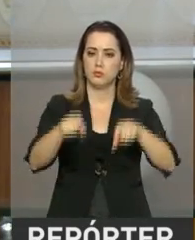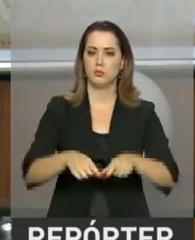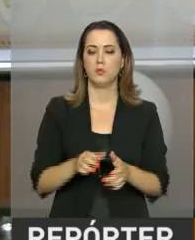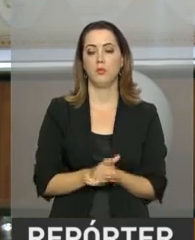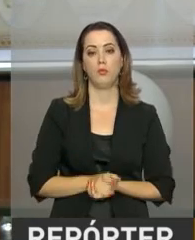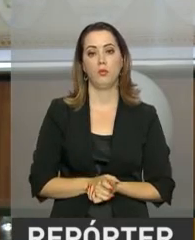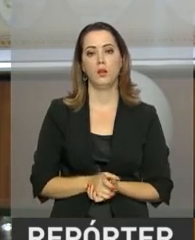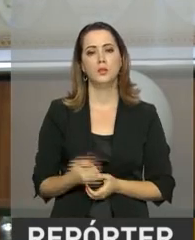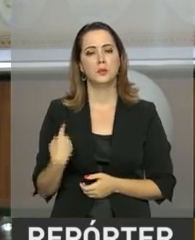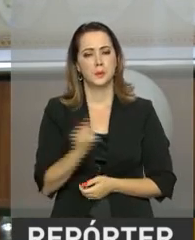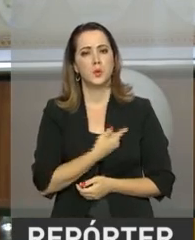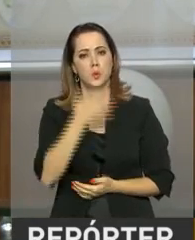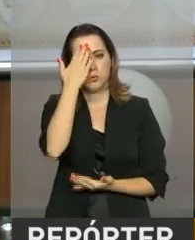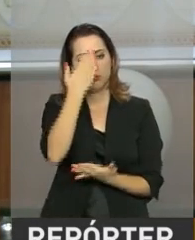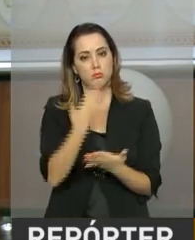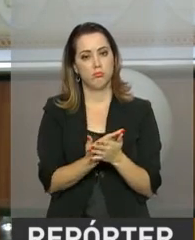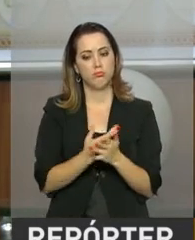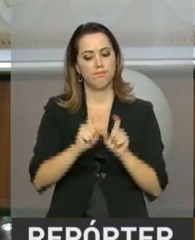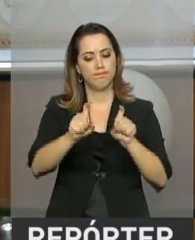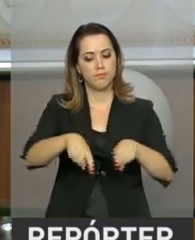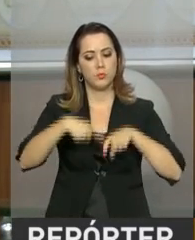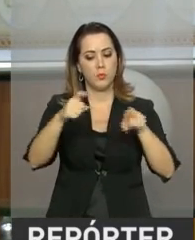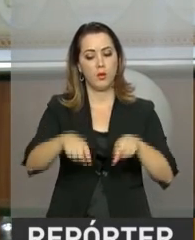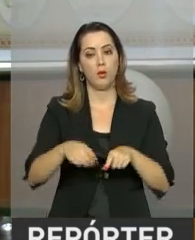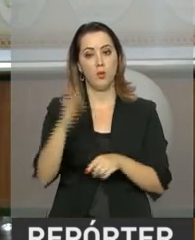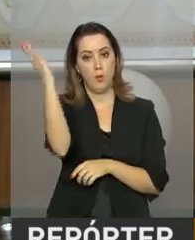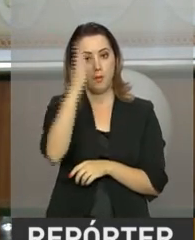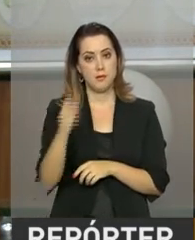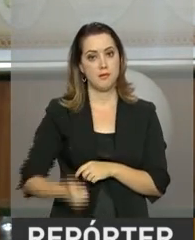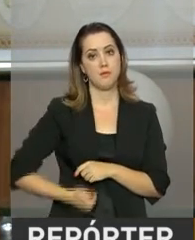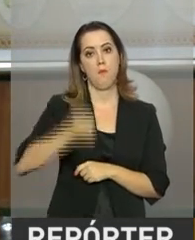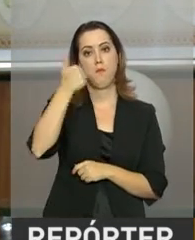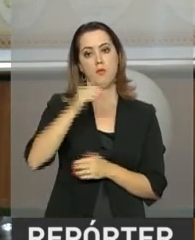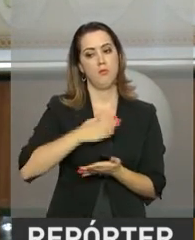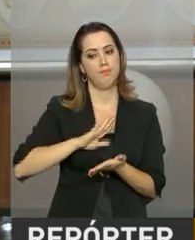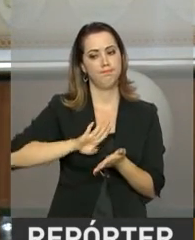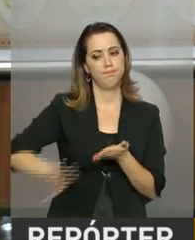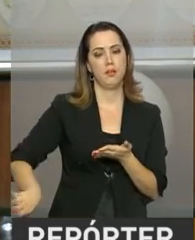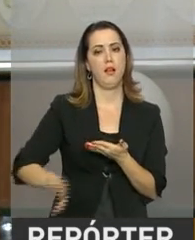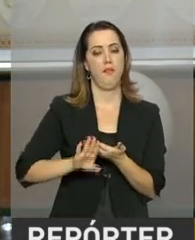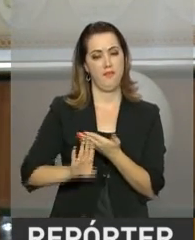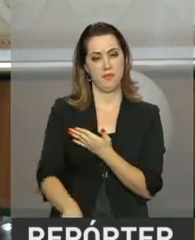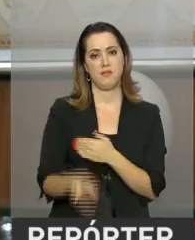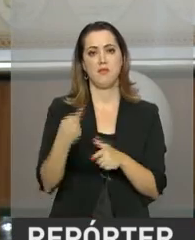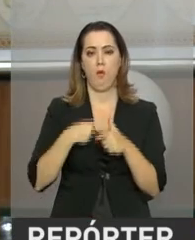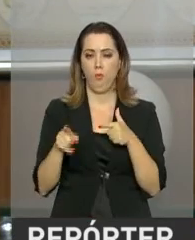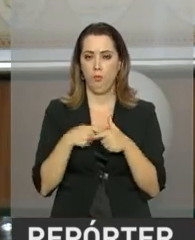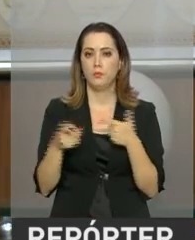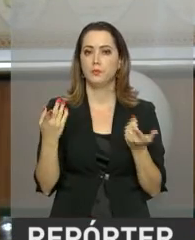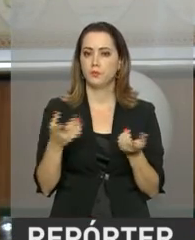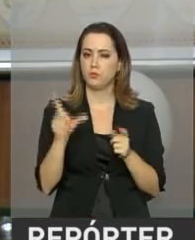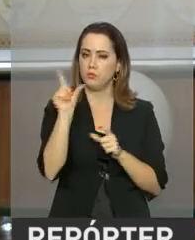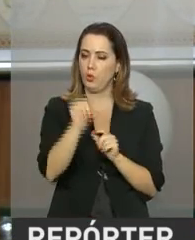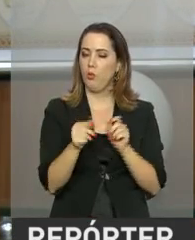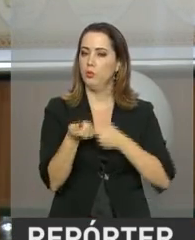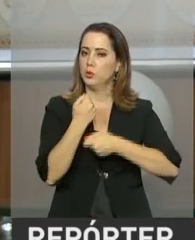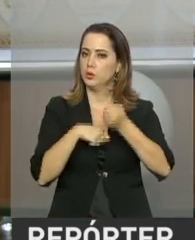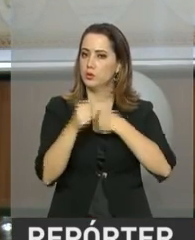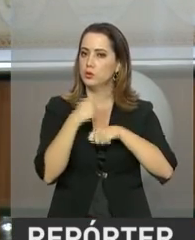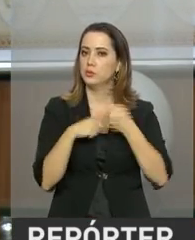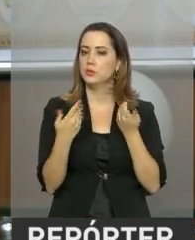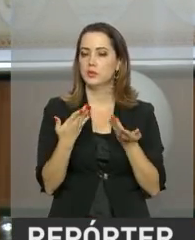Agro é a forma mais rápida do Brasil sair da crise e do pouco crescimento econômico que